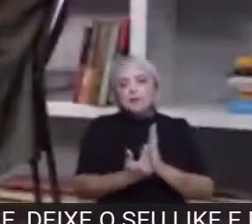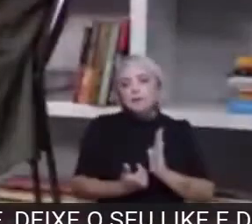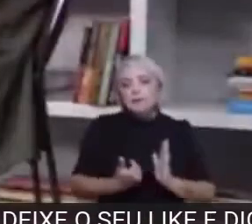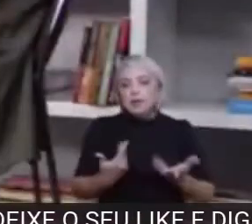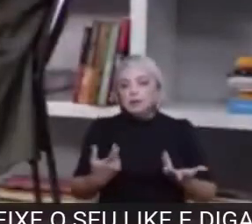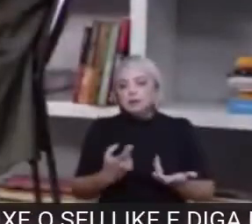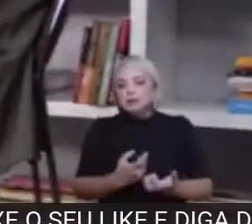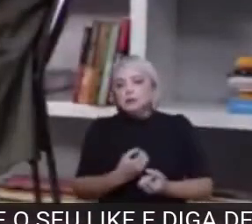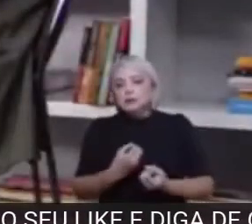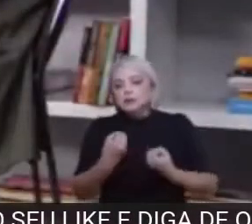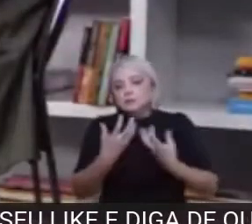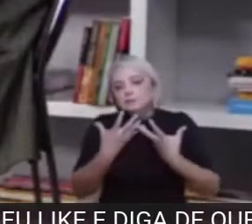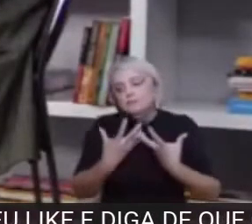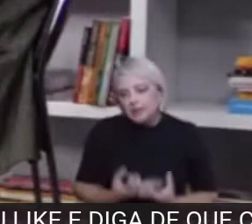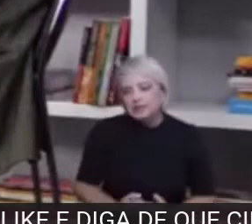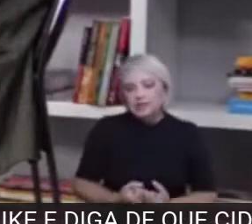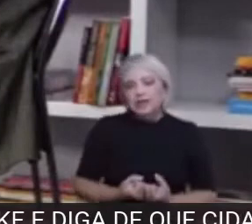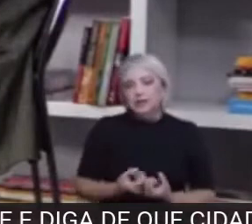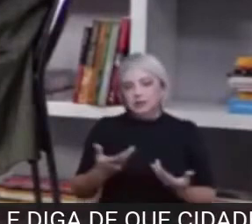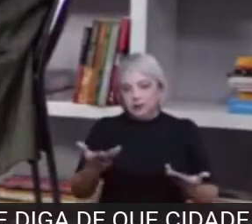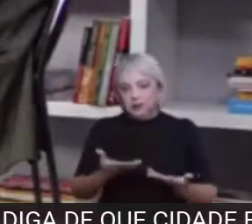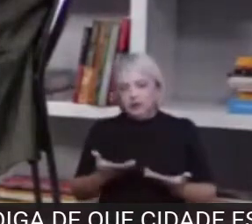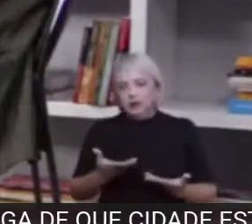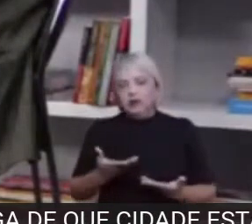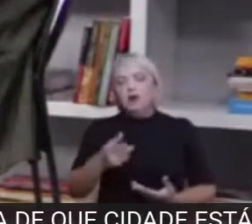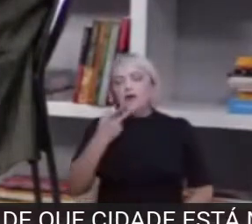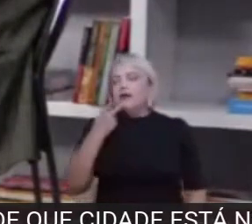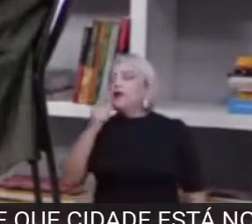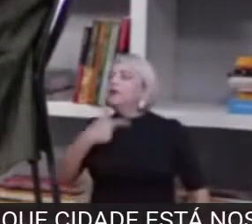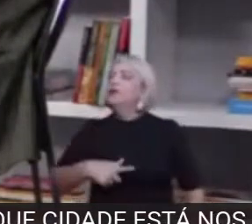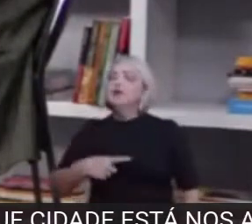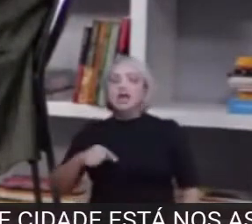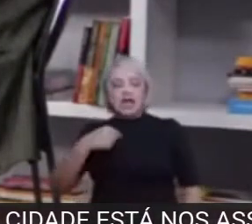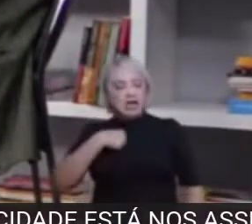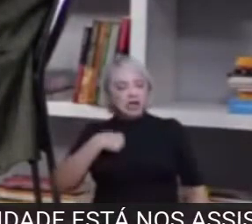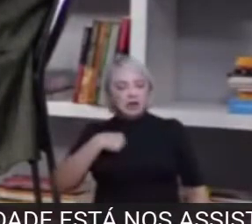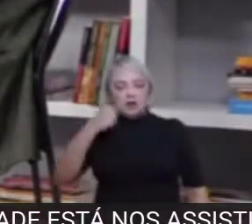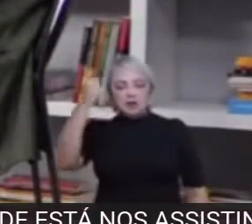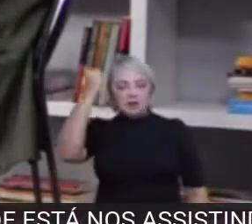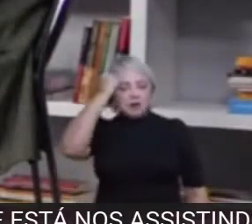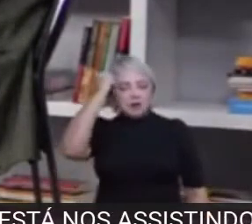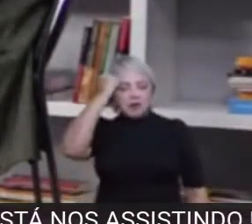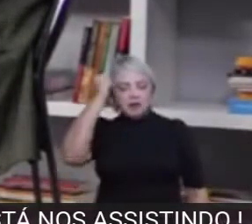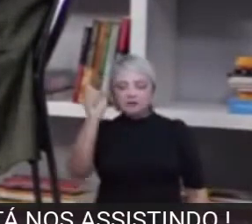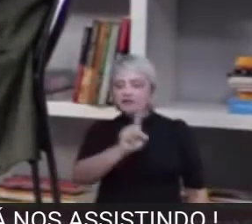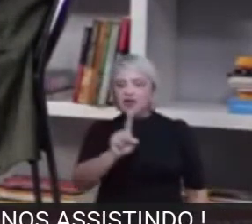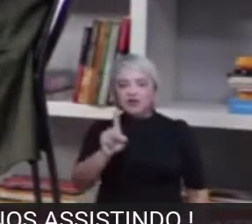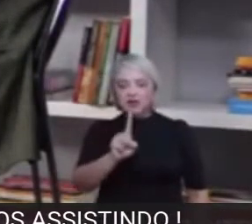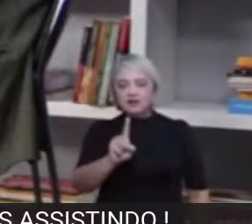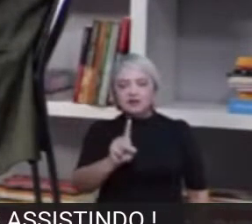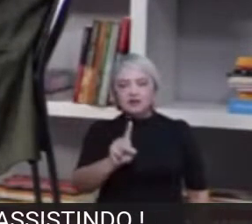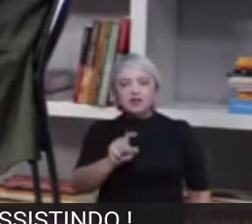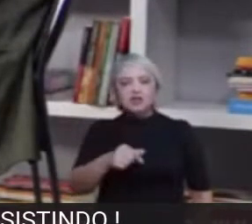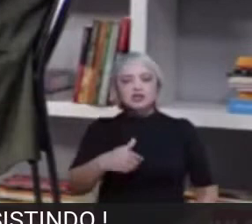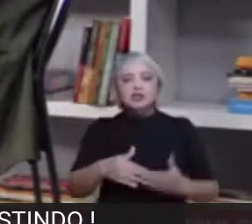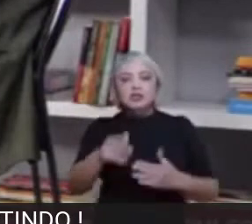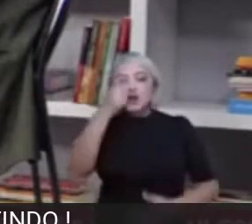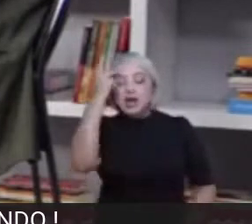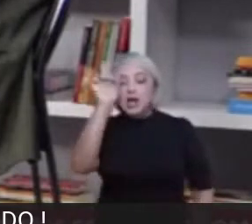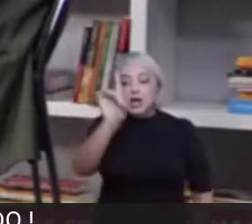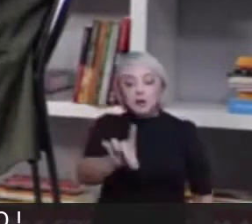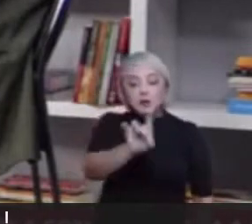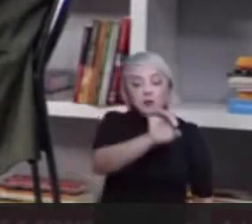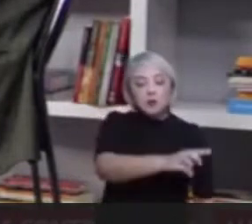Deixa eu lhe falar uma coisa. Eu não me arrependo de nenhum ministro que eu indiquei. Eu indiquei porque eu tinha